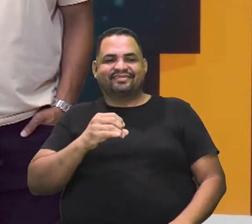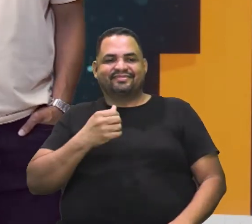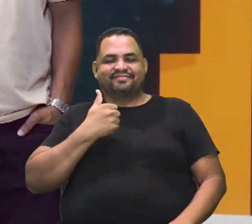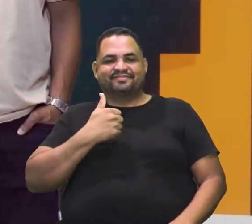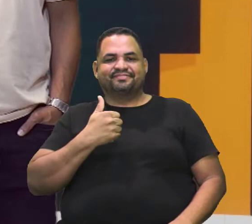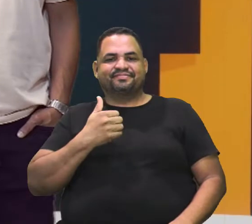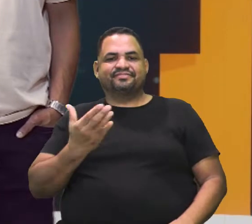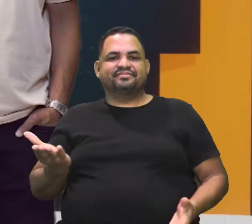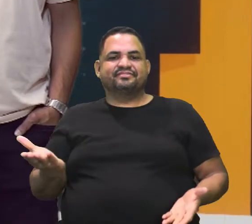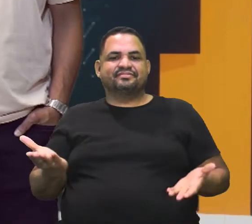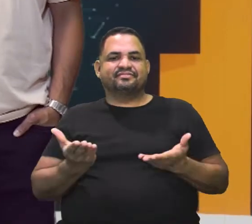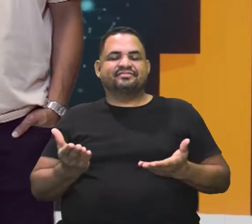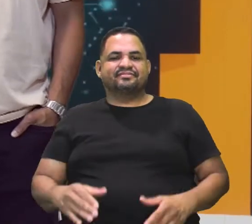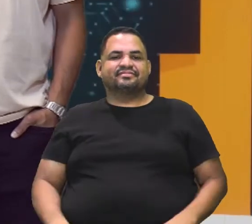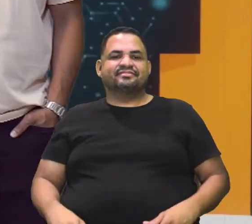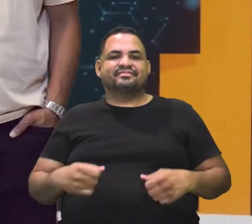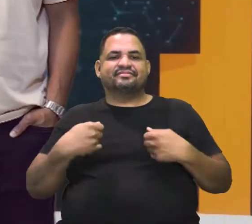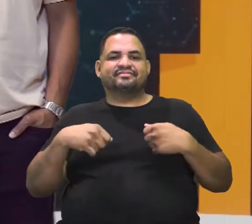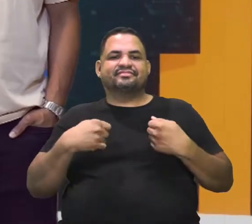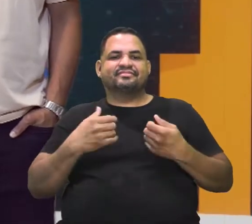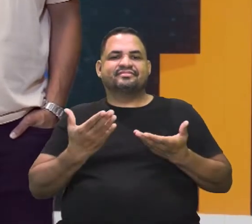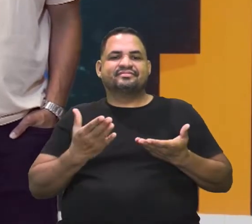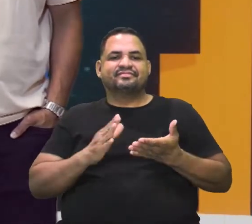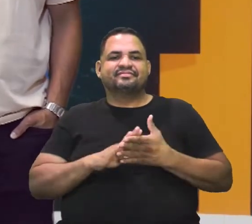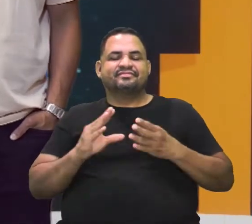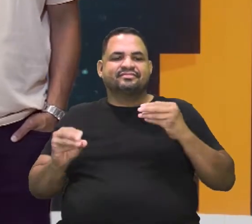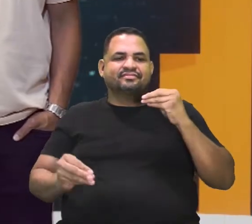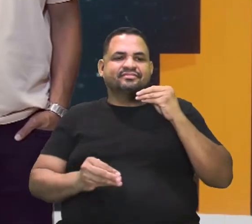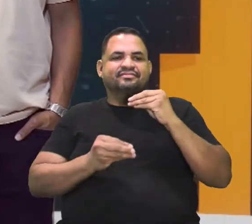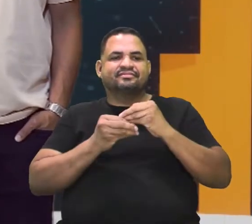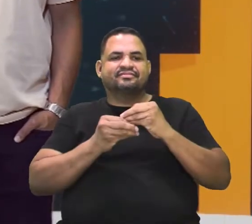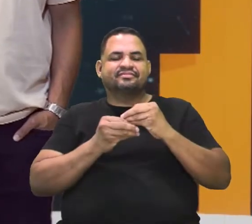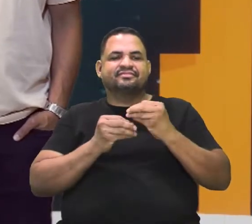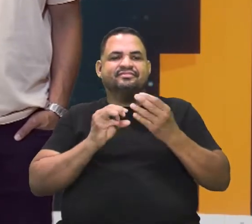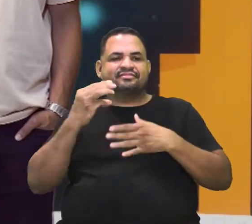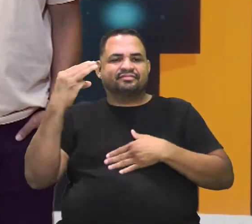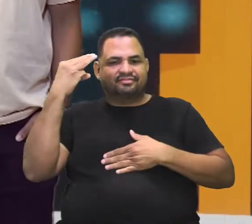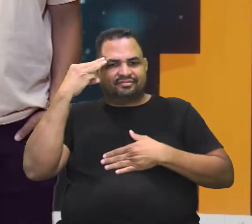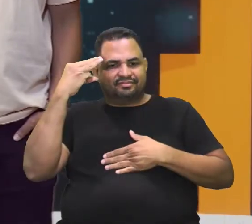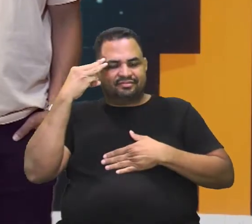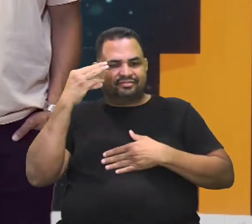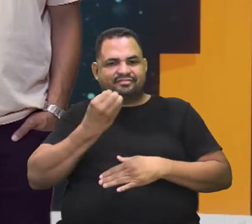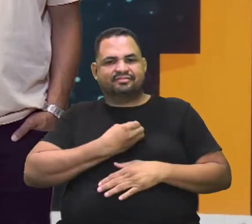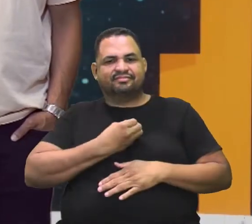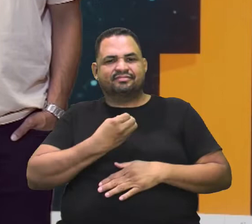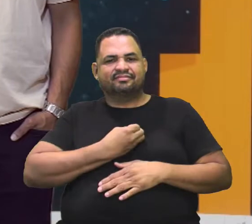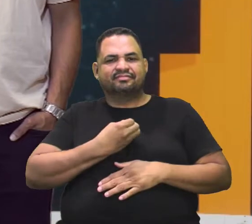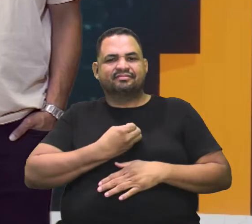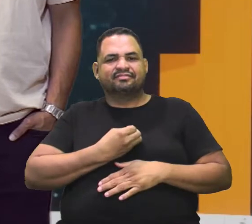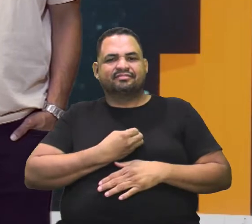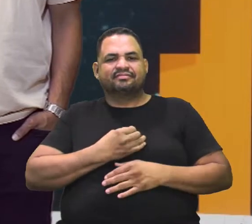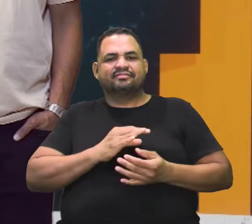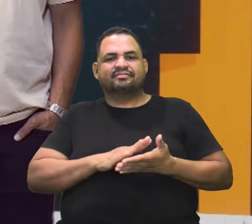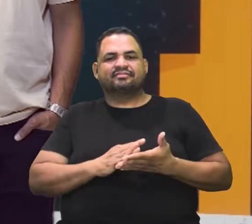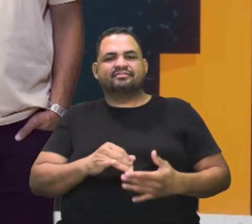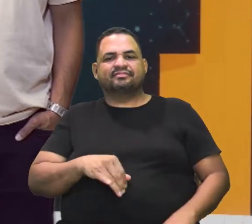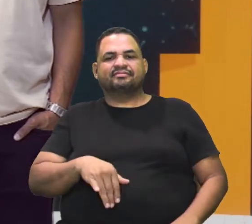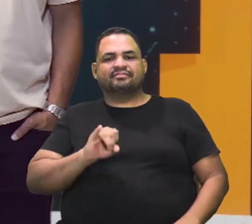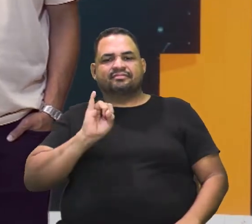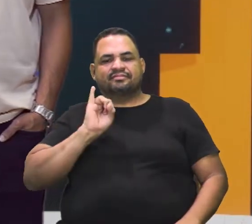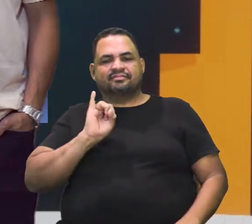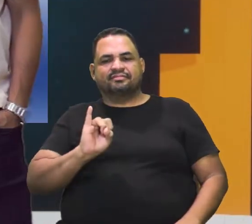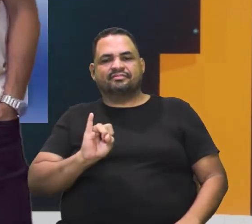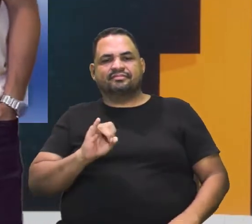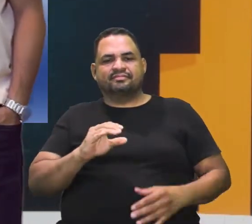beleza? E agora é a hora, né? Precisamos agora acrescentar dentro da memória de vocês os números complexos. E para